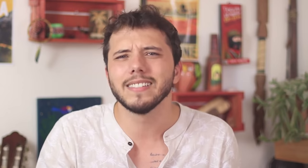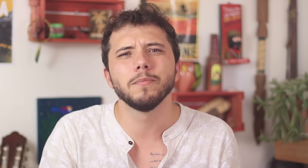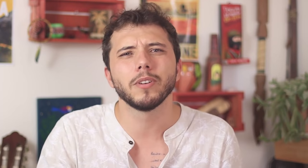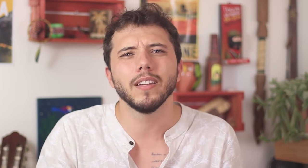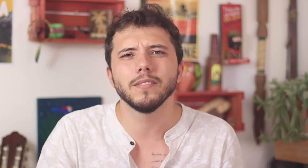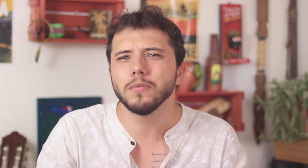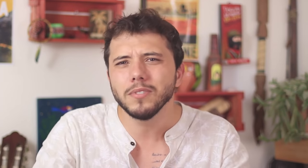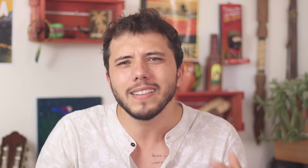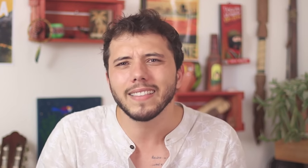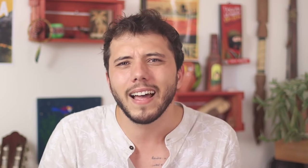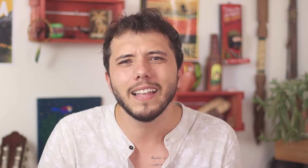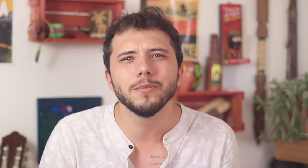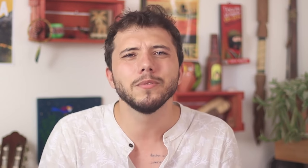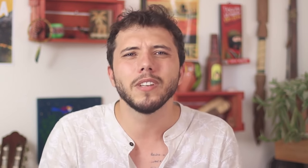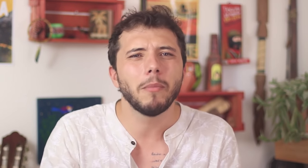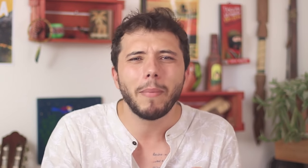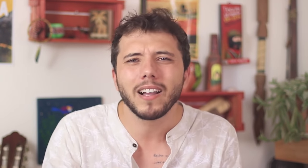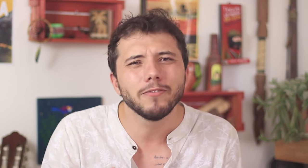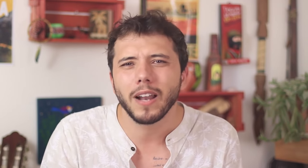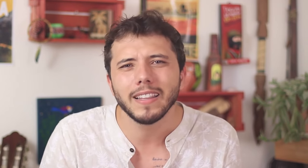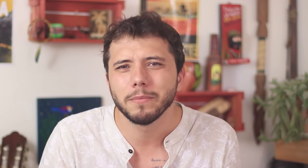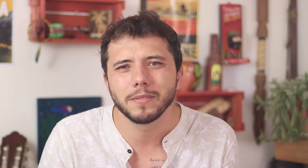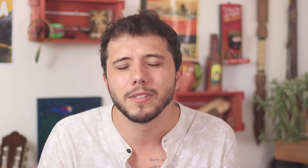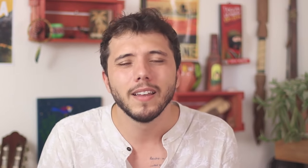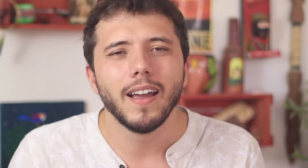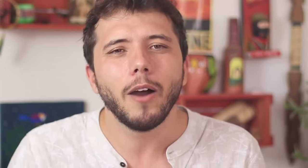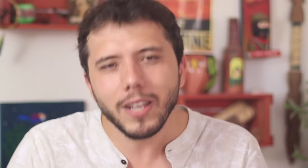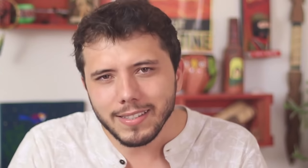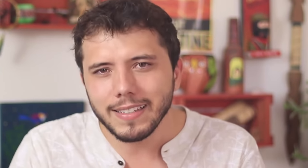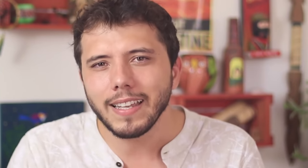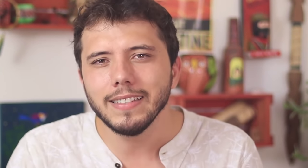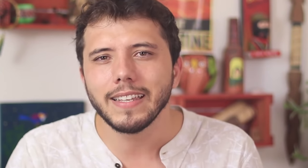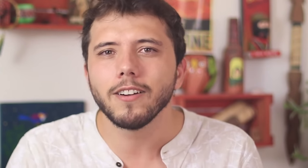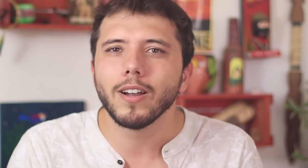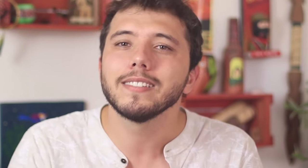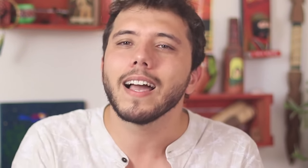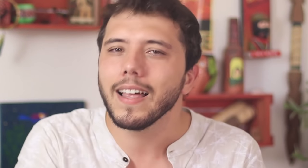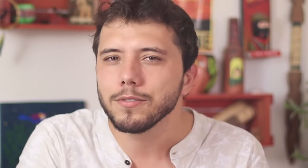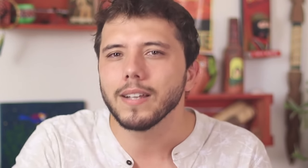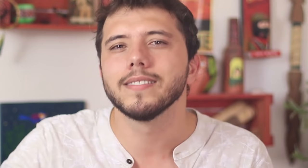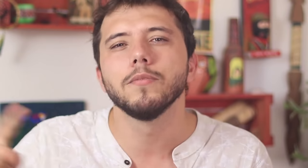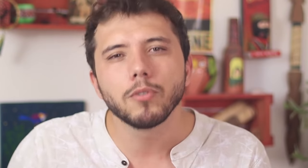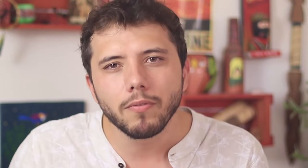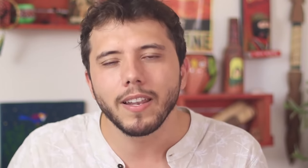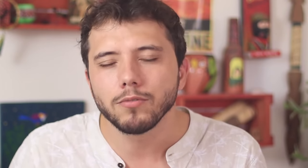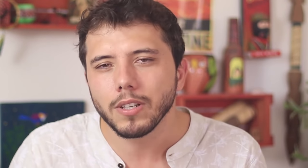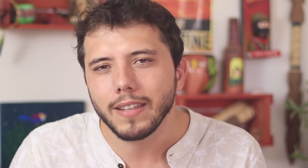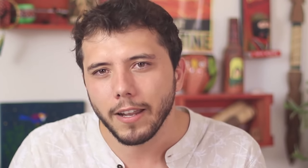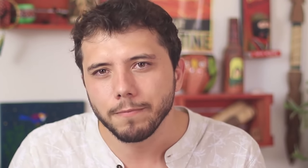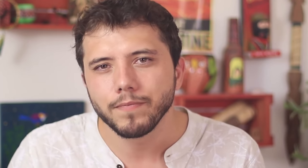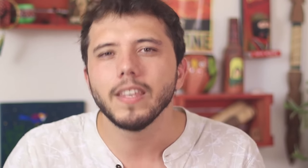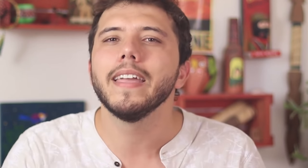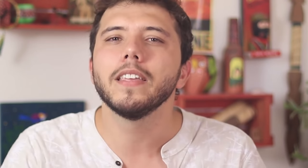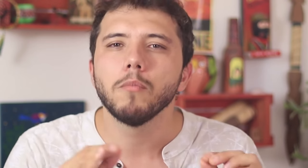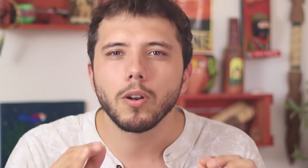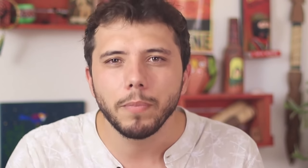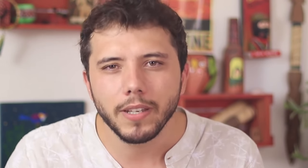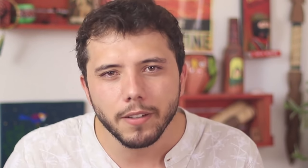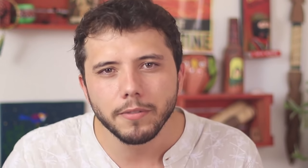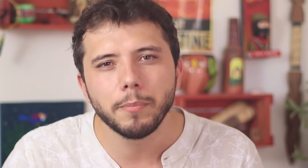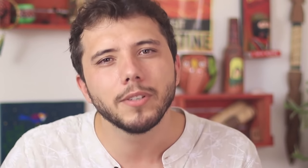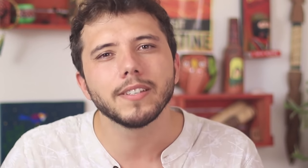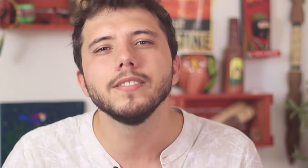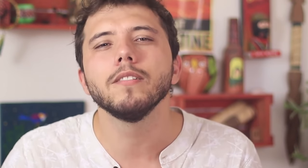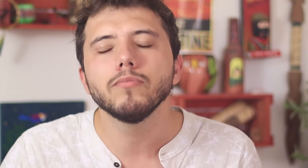e com toda razão porque tudo já tá dado que é uma barca furada mesmo a única saída que ele tem agora está lá a situação para o governo autoritário e